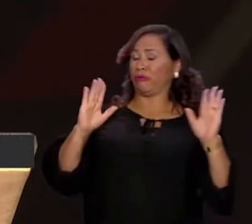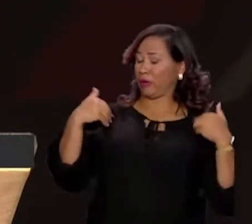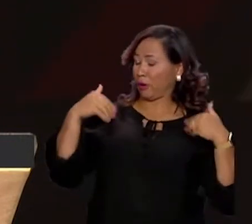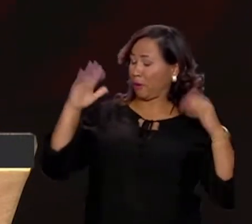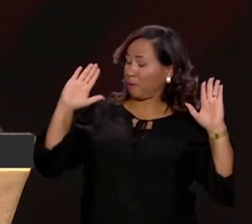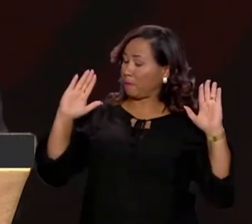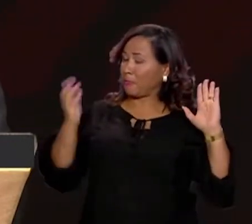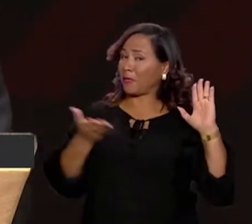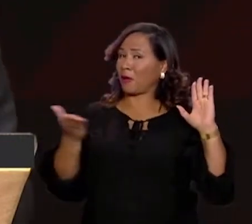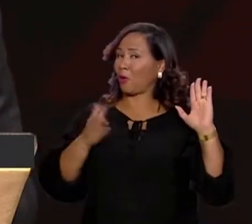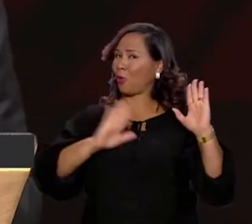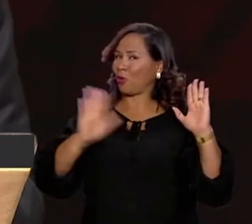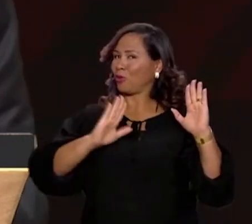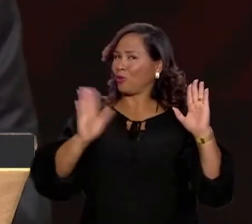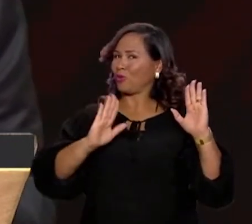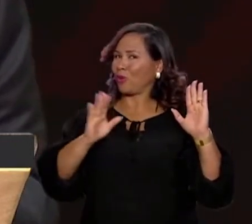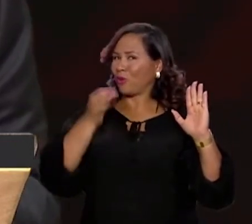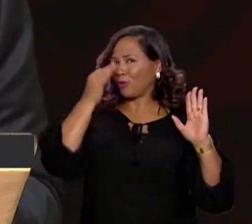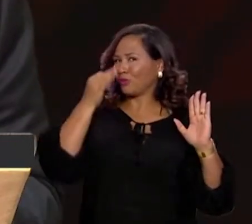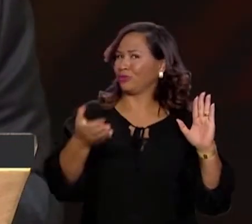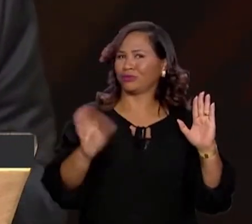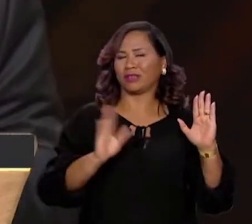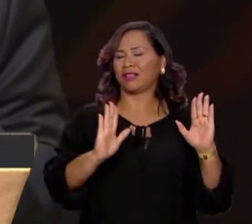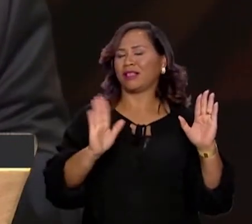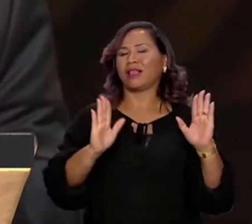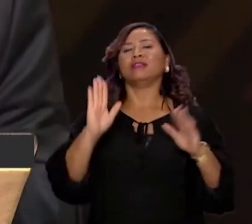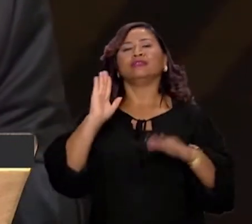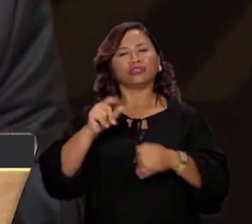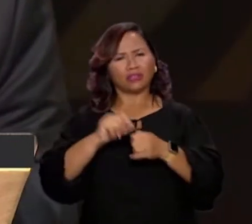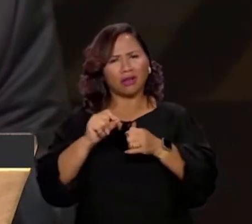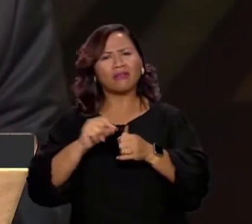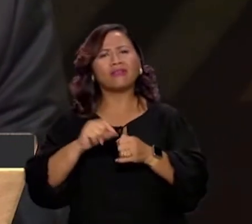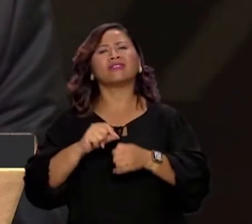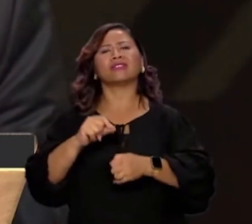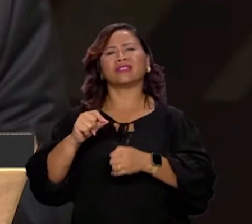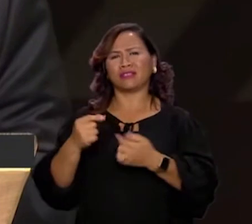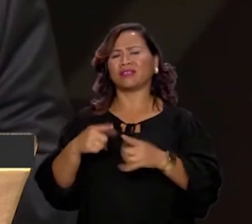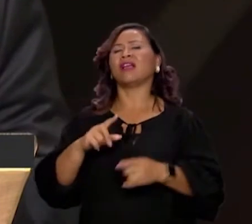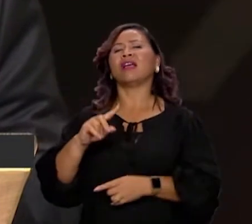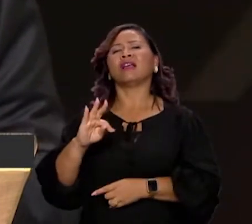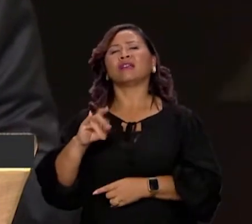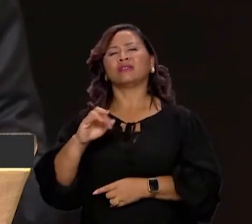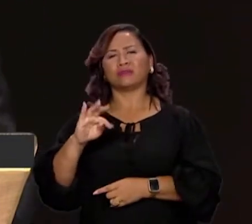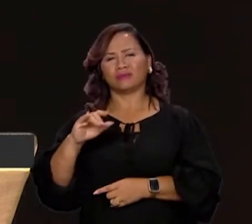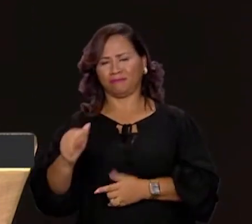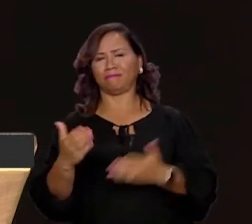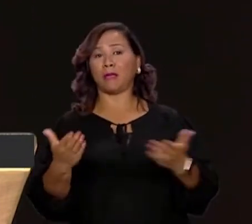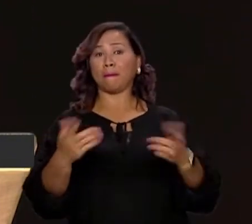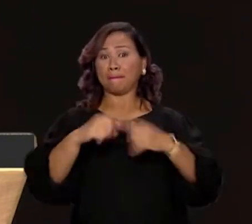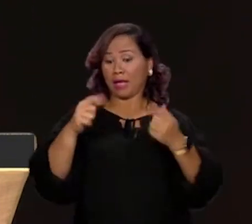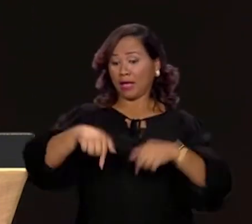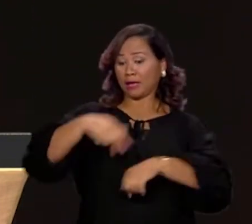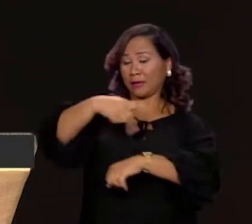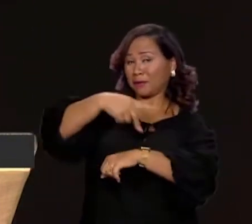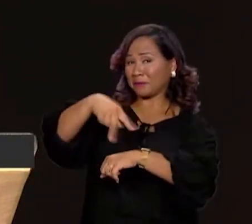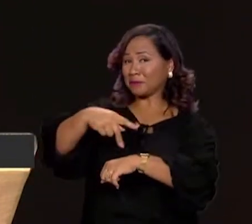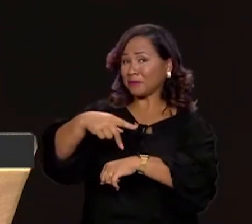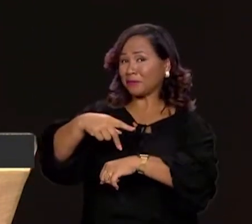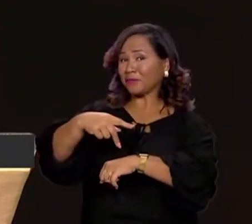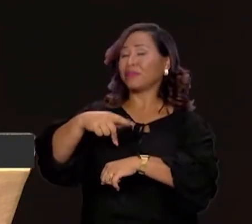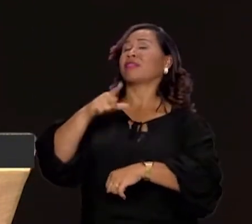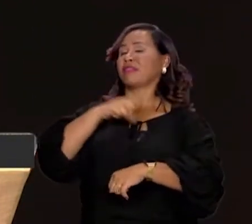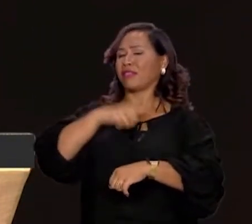Central, eu já fiz crítica, mas nesse país em que o mercado financeiro tomou conta no lugar da